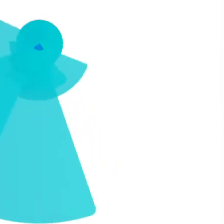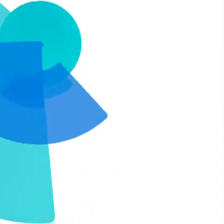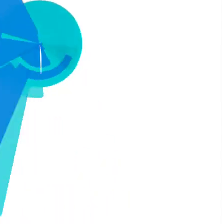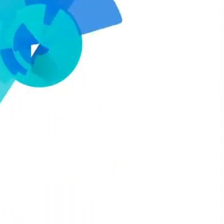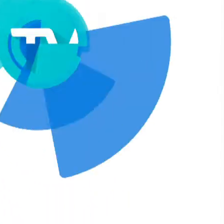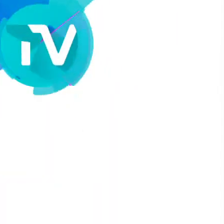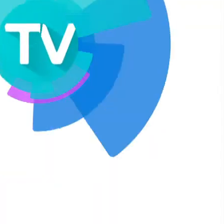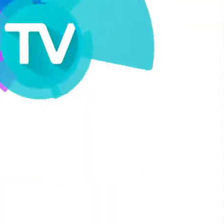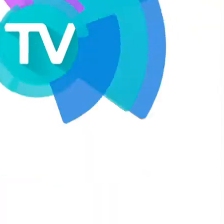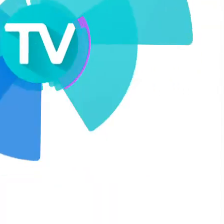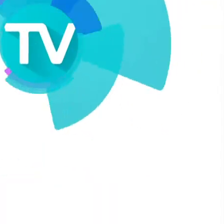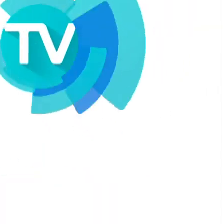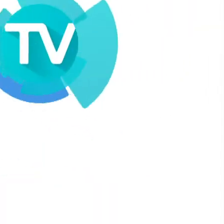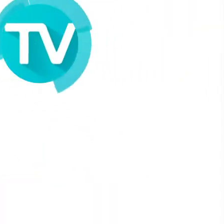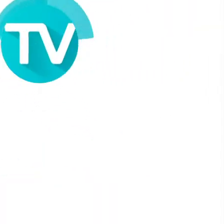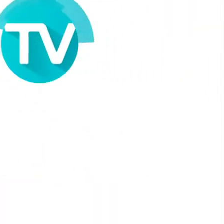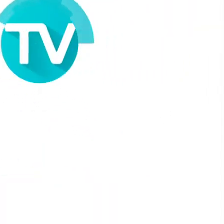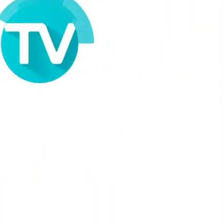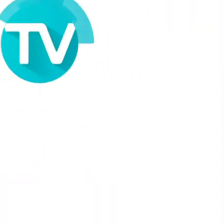e